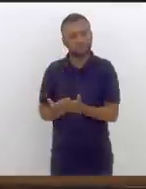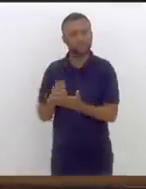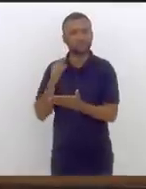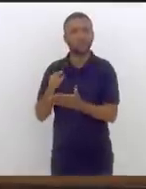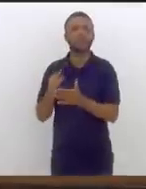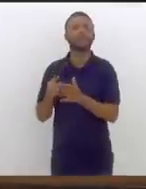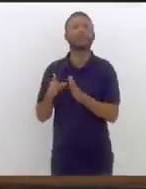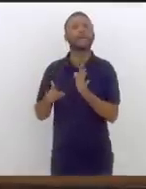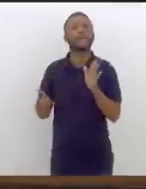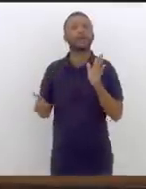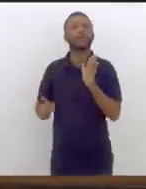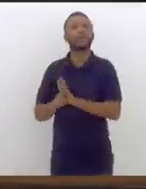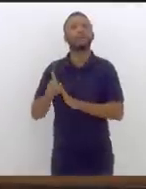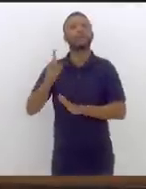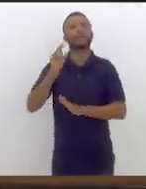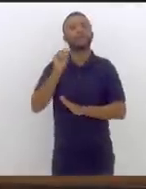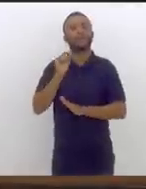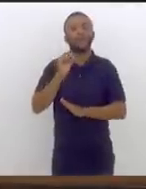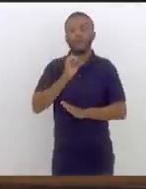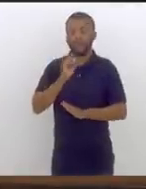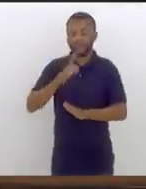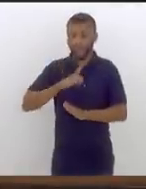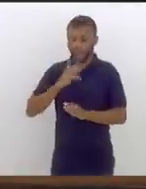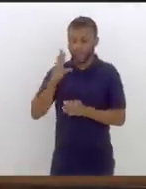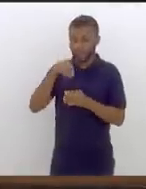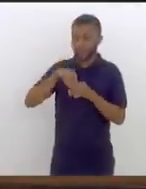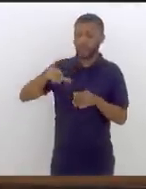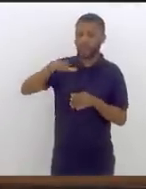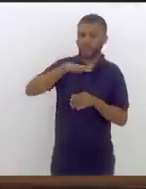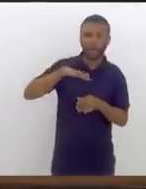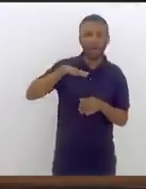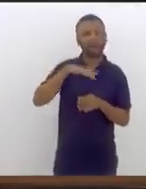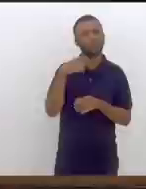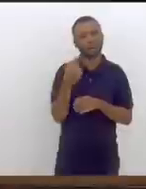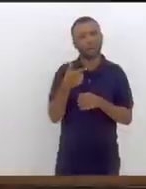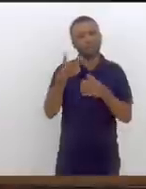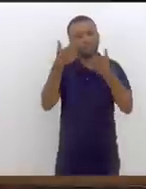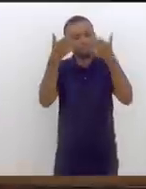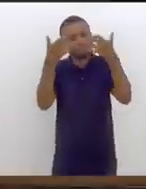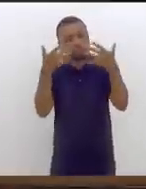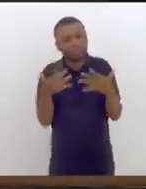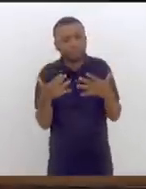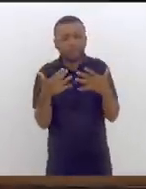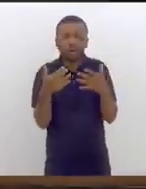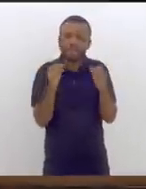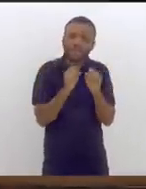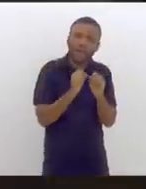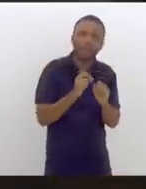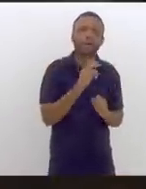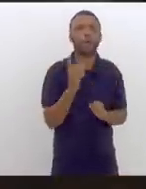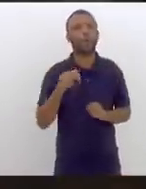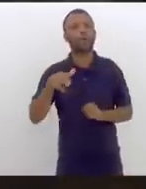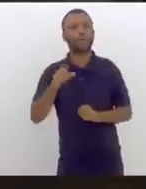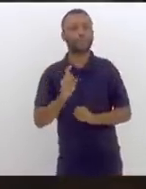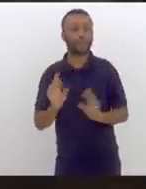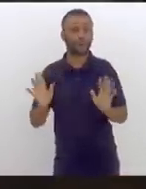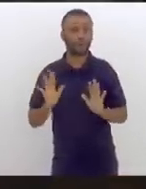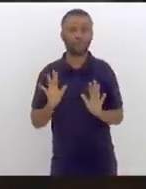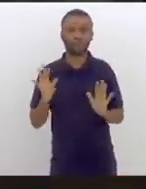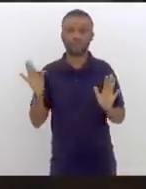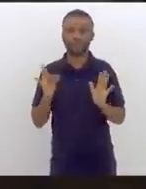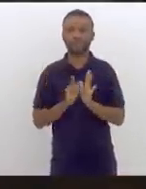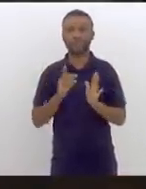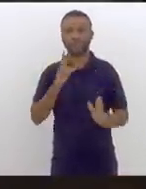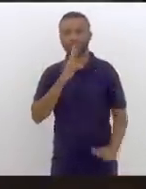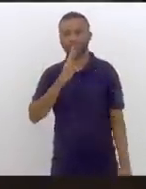é o questionamento e que se vier pessoas de dentro da área vão poder falar não nós fizemos ou nós não fizemos Exatamente esse questionamento que